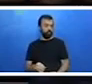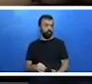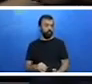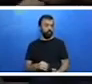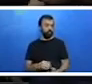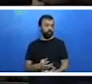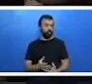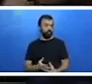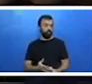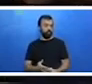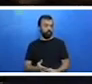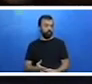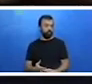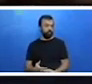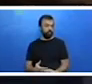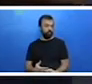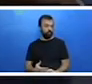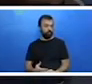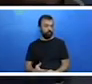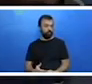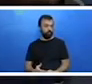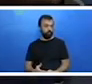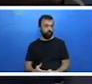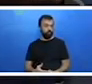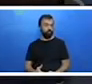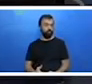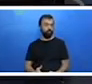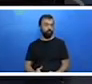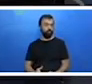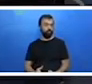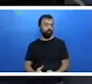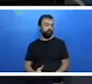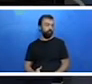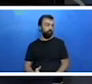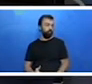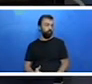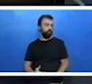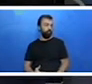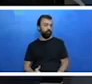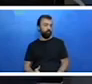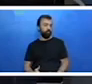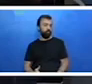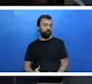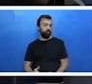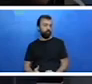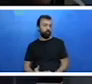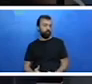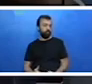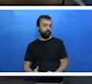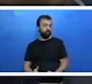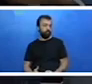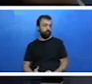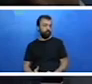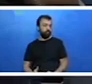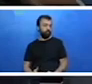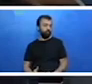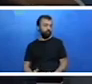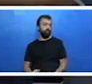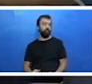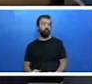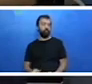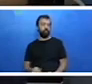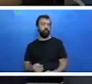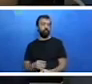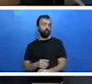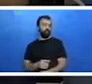centésimos. 27 centésimos. O 123, agora com 3 algarismo, mesmo jeito